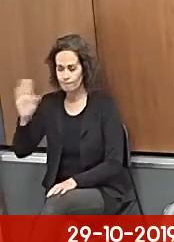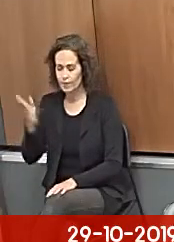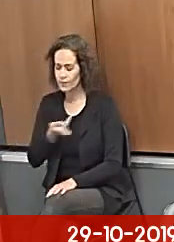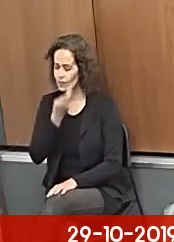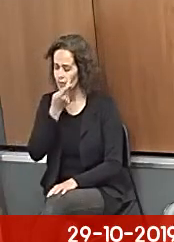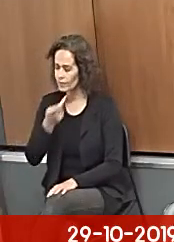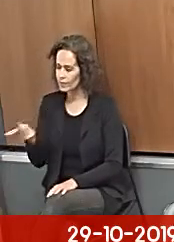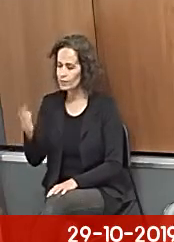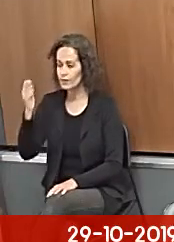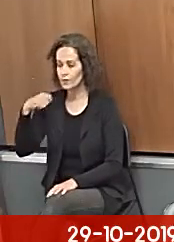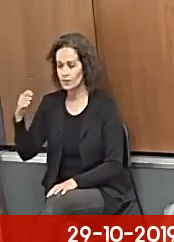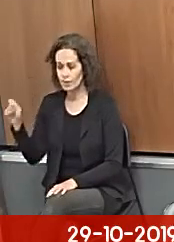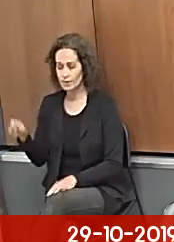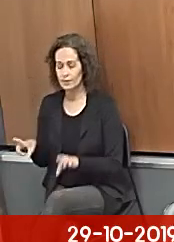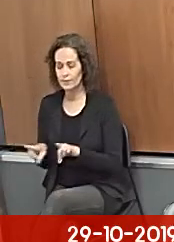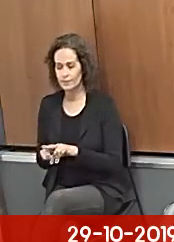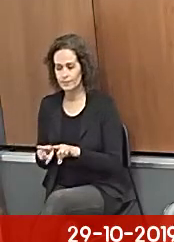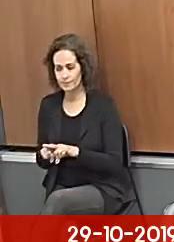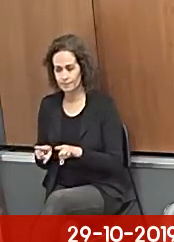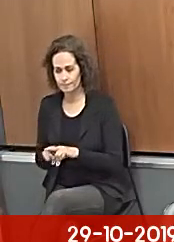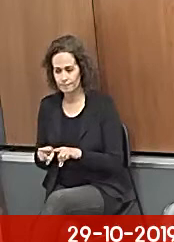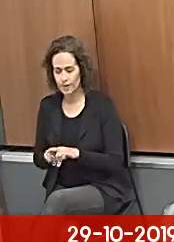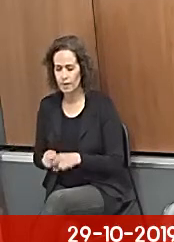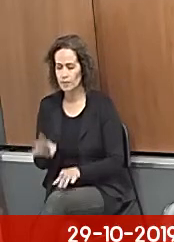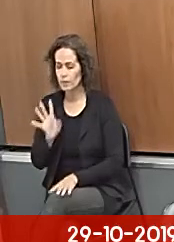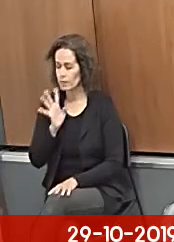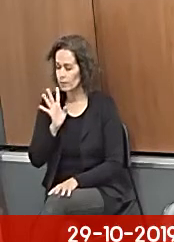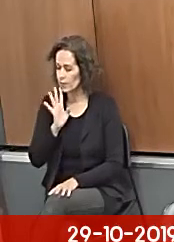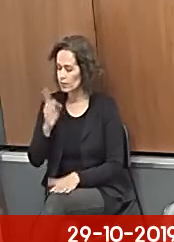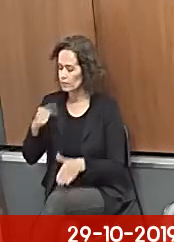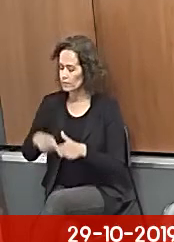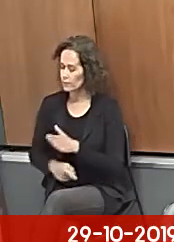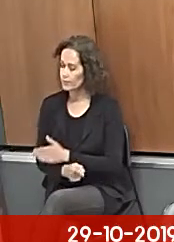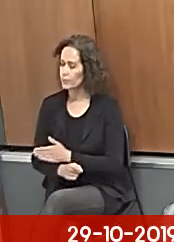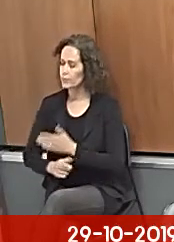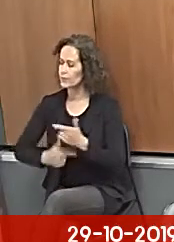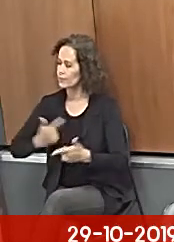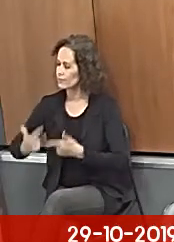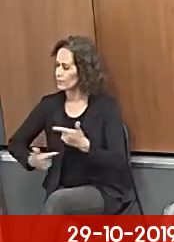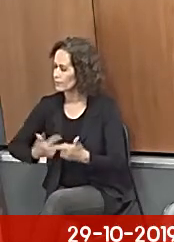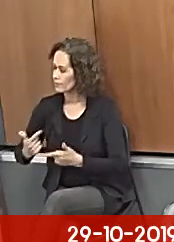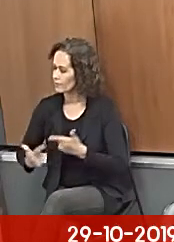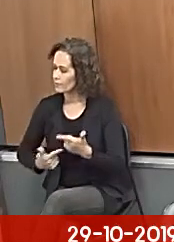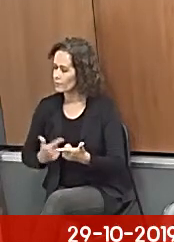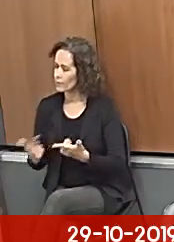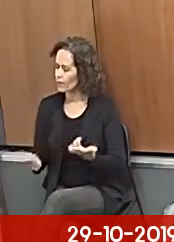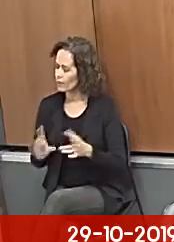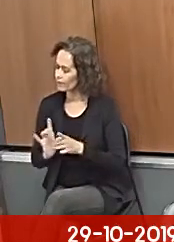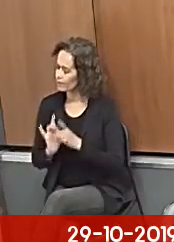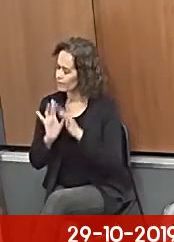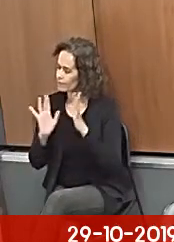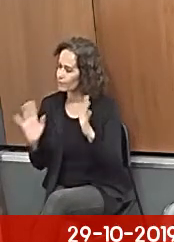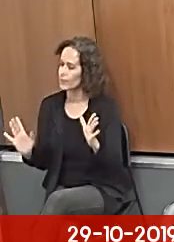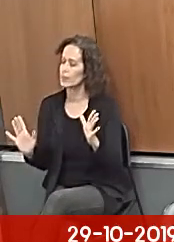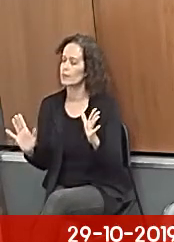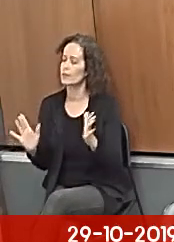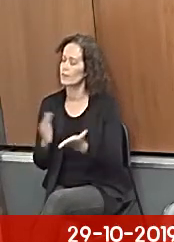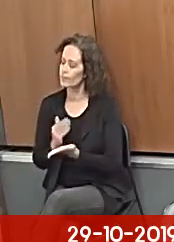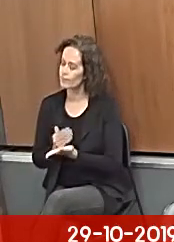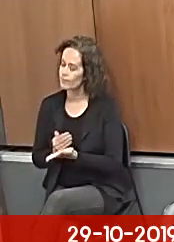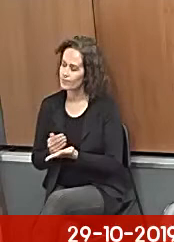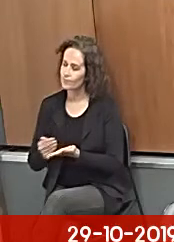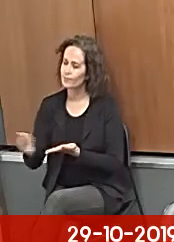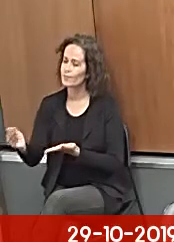visita à associação também, né, para a gente conhecer mais a fundo o trabalho. E, então, sim, estamos à disposição para iniciar